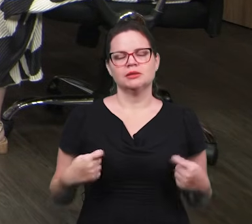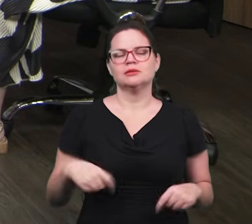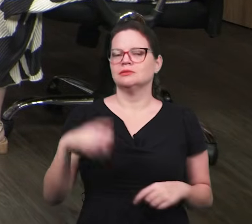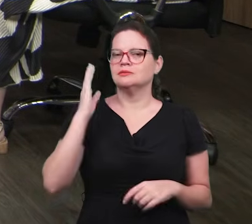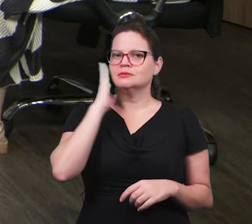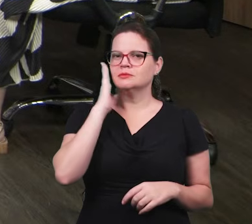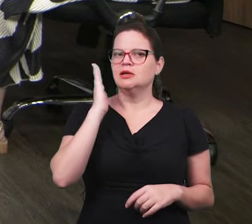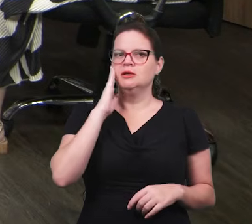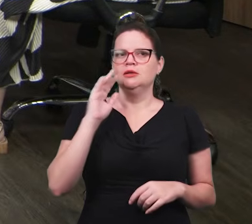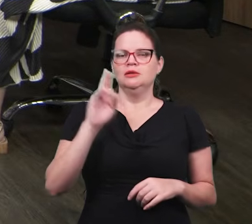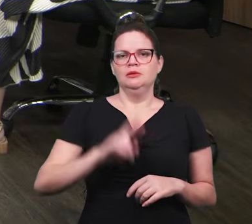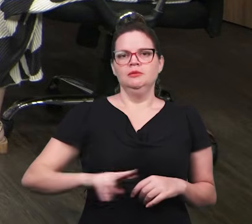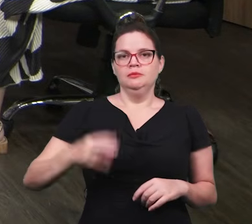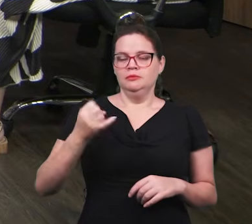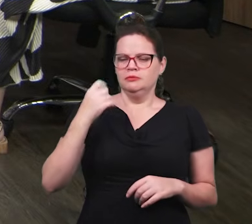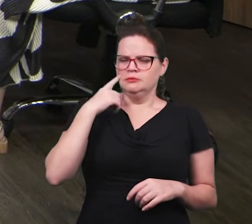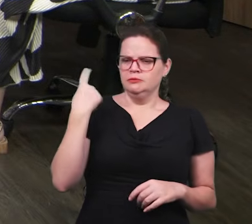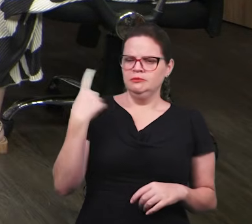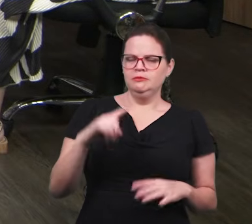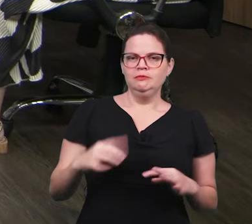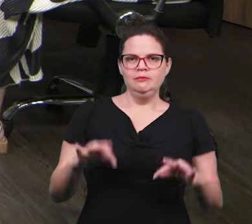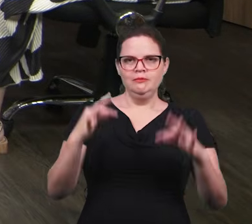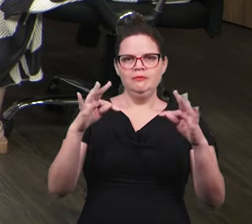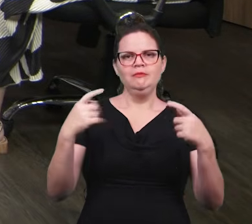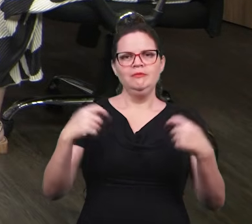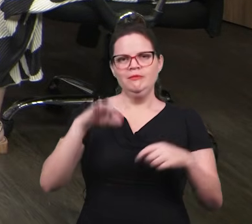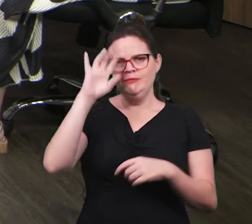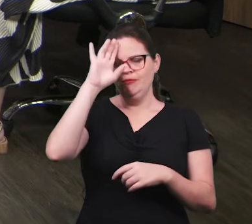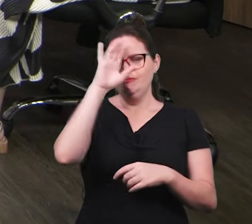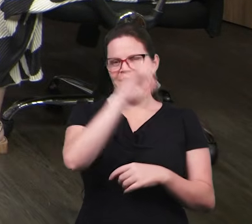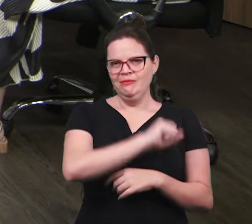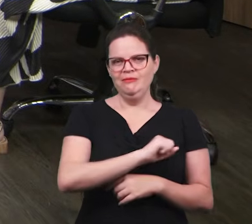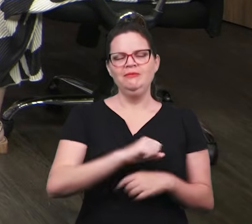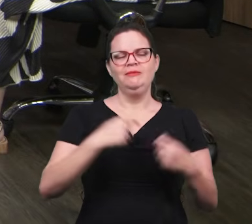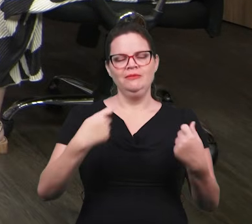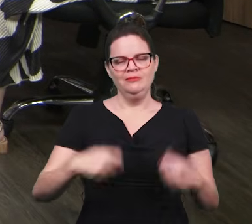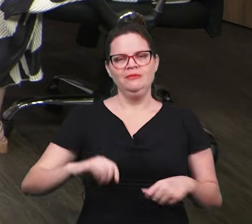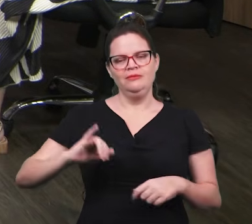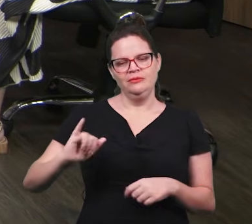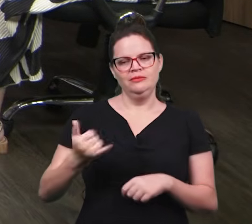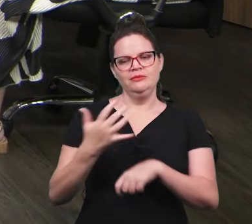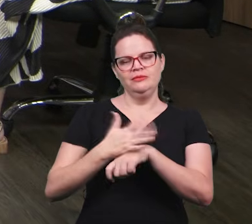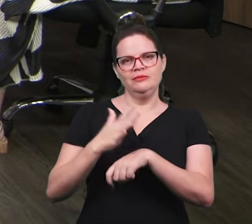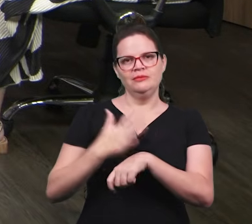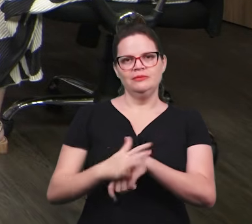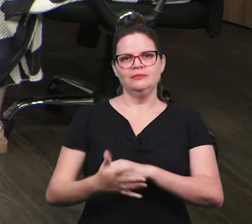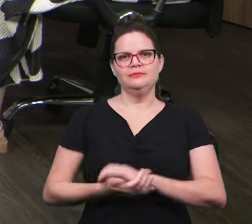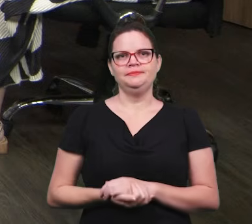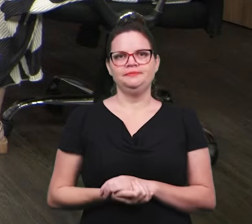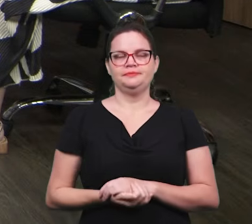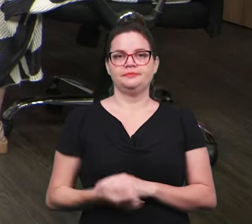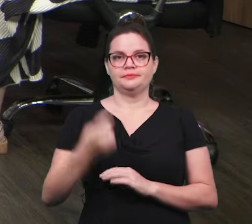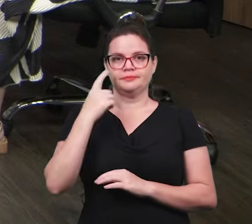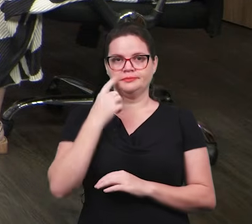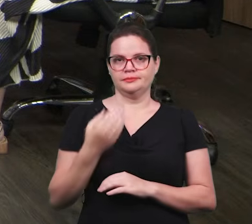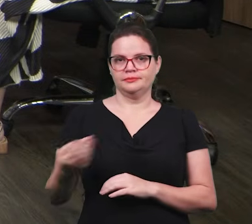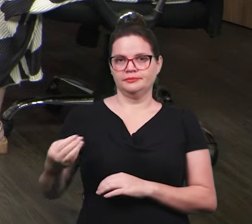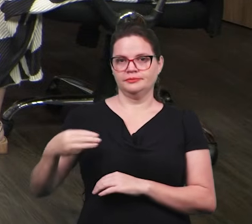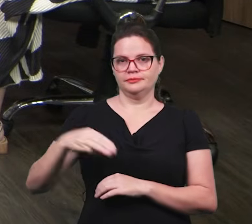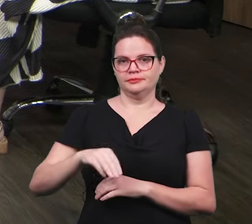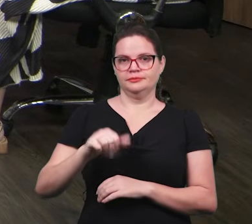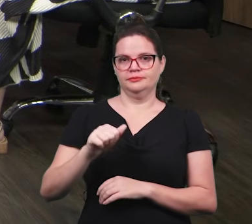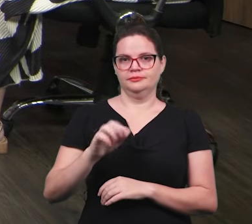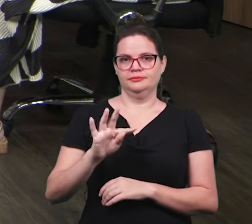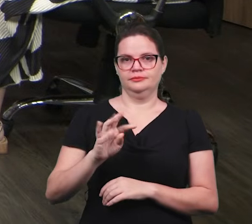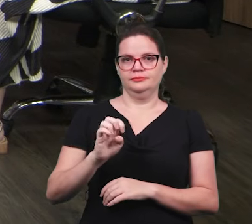tecnologia. Abrace-a e use-a. É isso aí. Pedrosa, deixa eu fazer uma pergunta para você, porque o Mateus, tanto o Mateus quanto o Samuel,